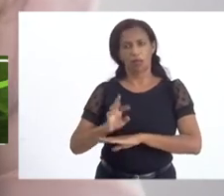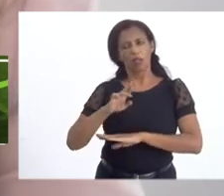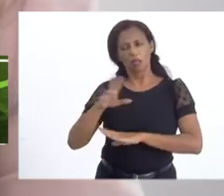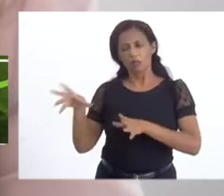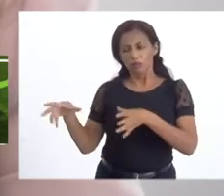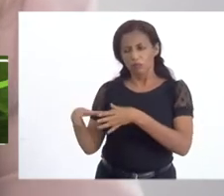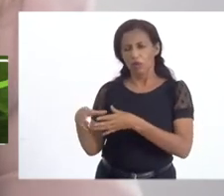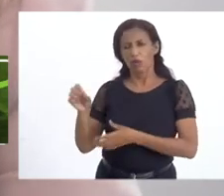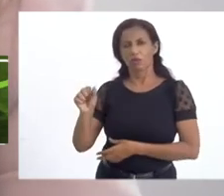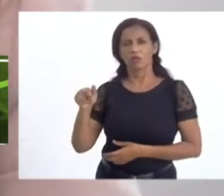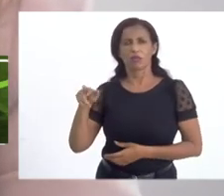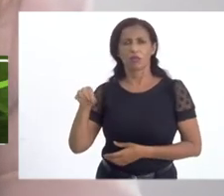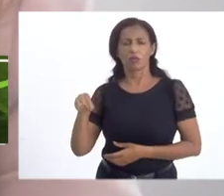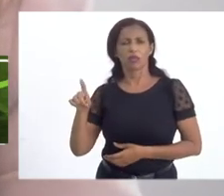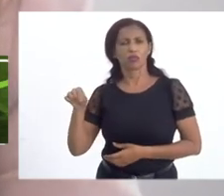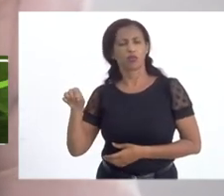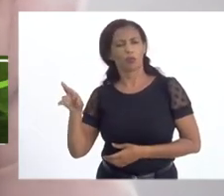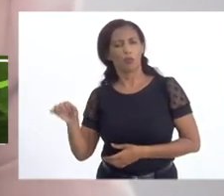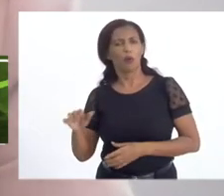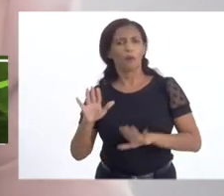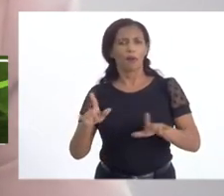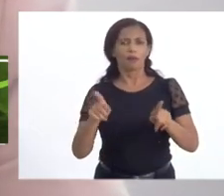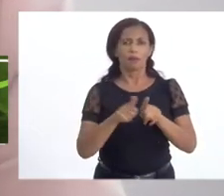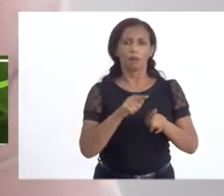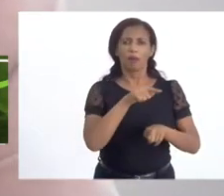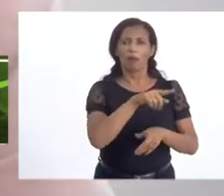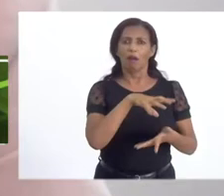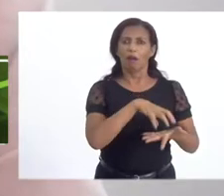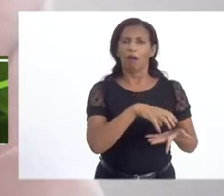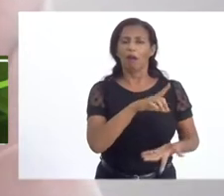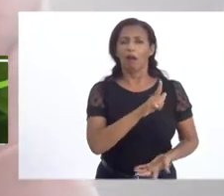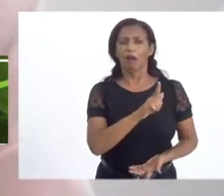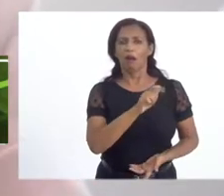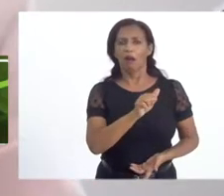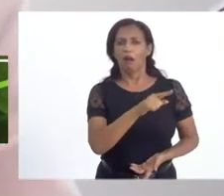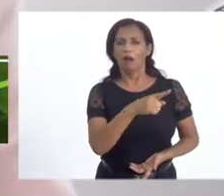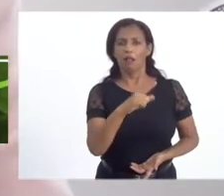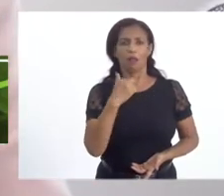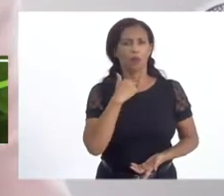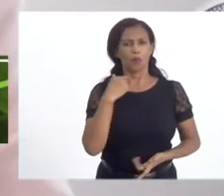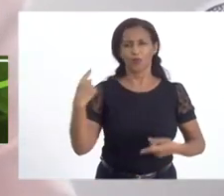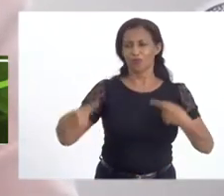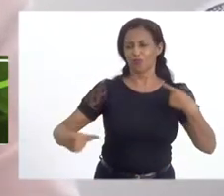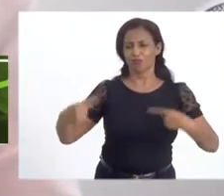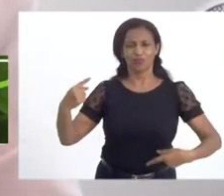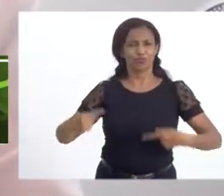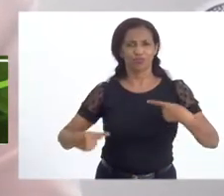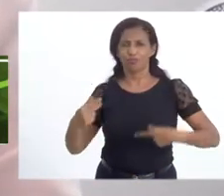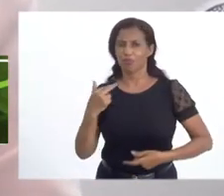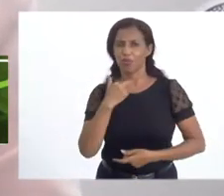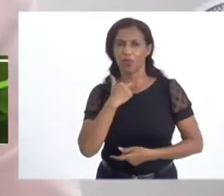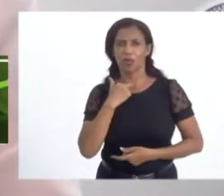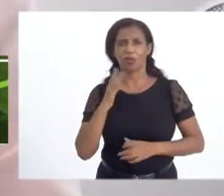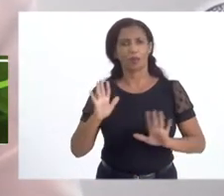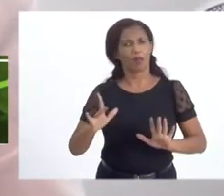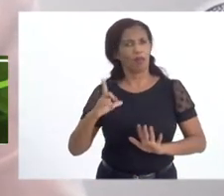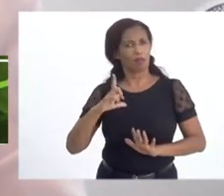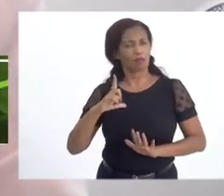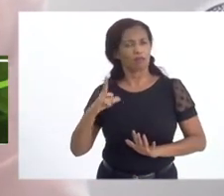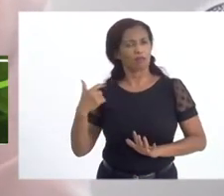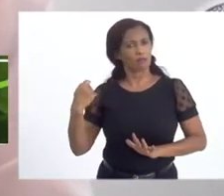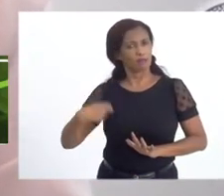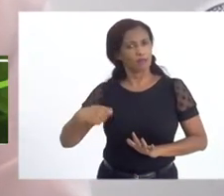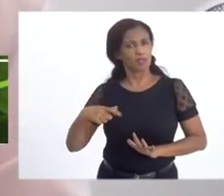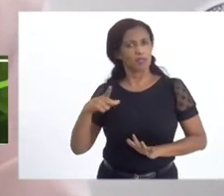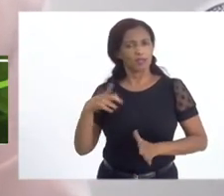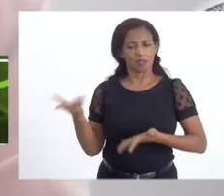Dumont, mas também o Galeão, não é, que não podem competir entre si, mas tem que haver,